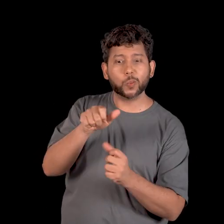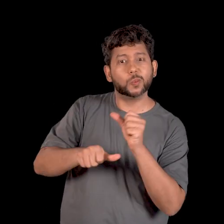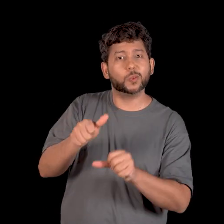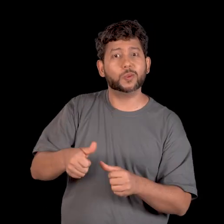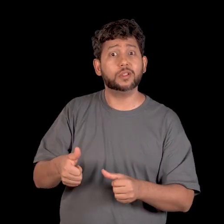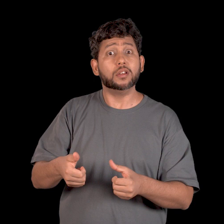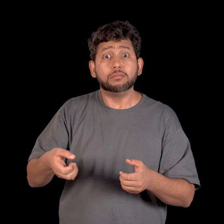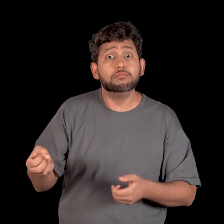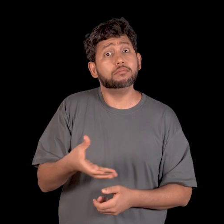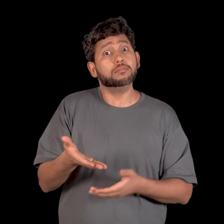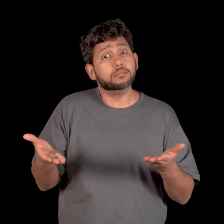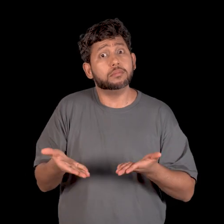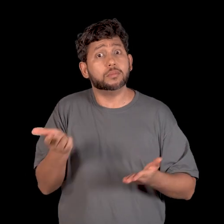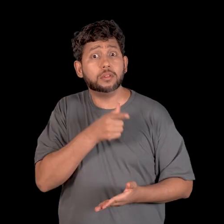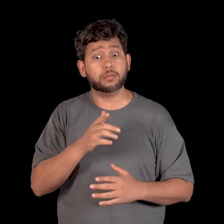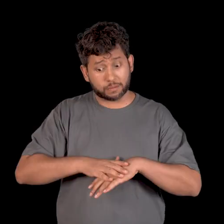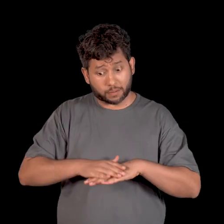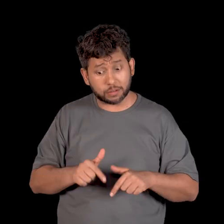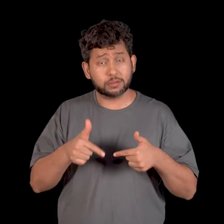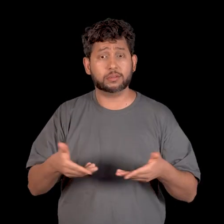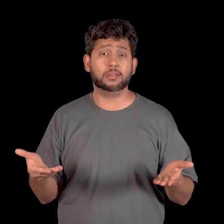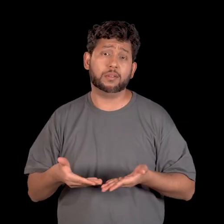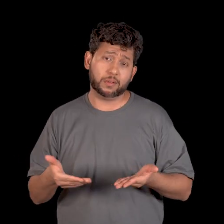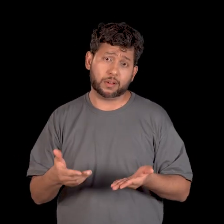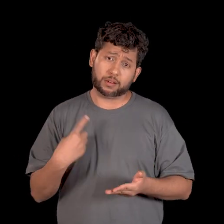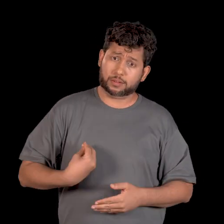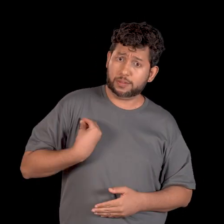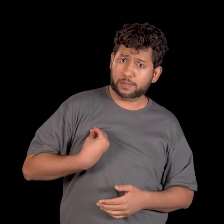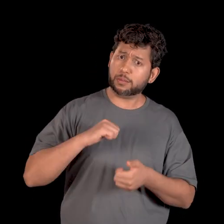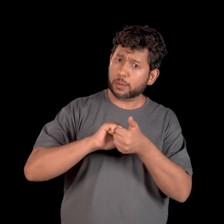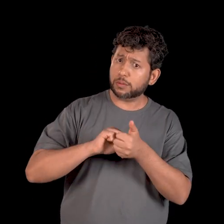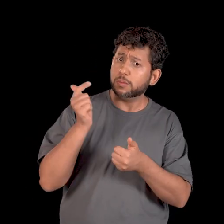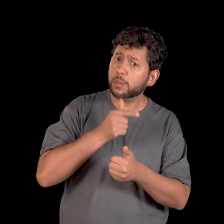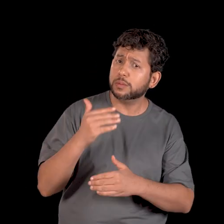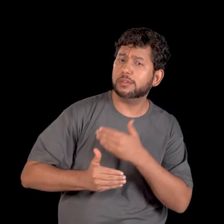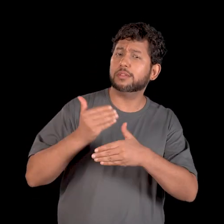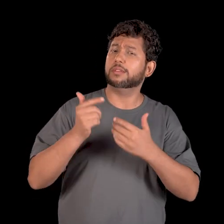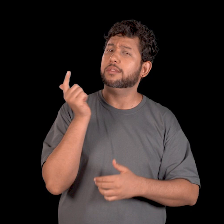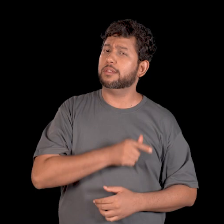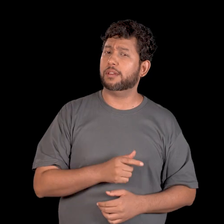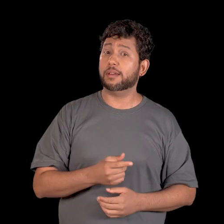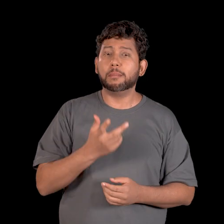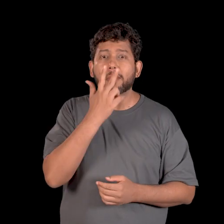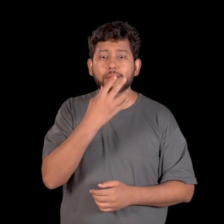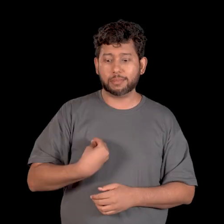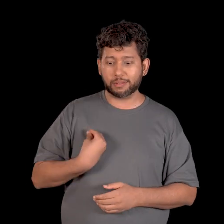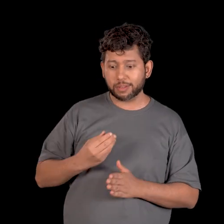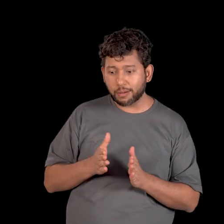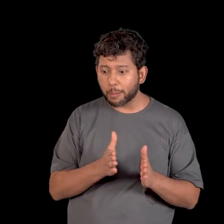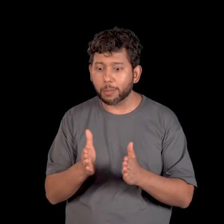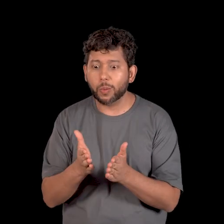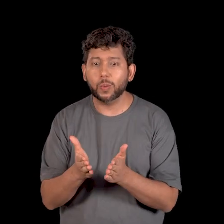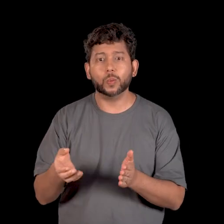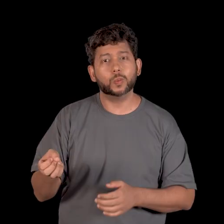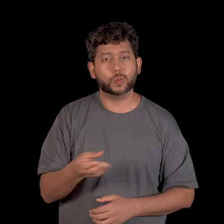imaginar um mundo diferente também faz parte do agora, pois são as ações que realizamos no presente que terão impacto na nossa qualidade de vida, e